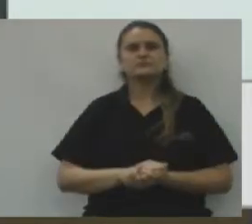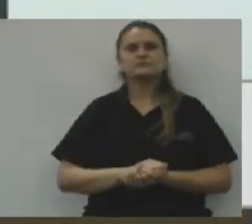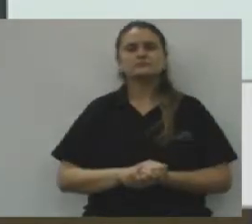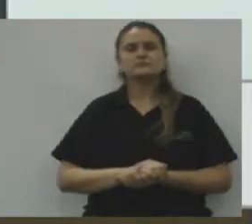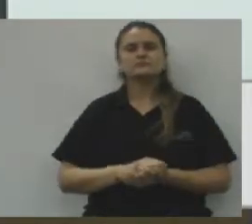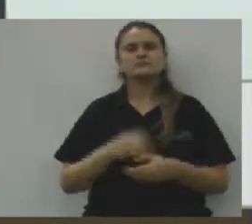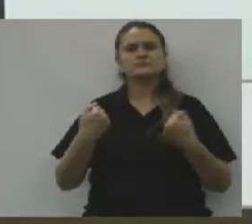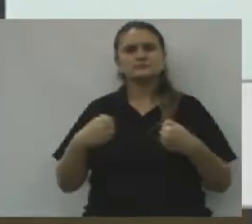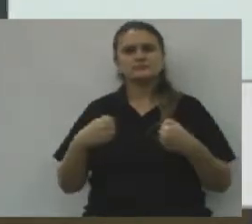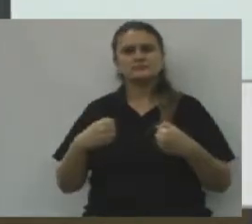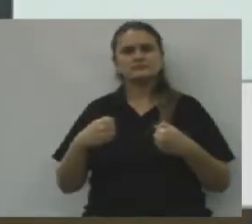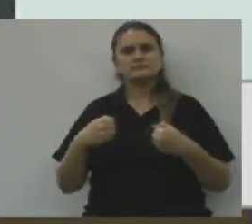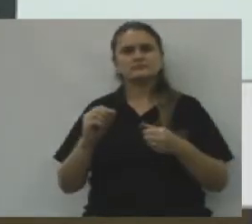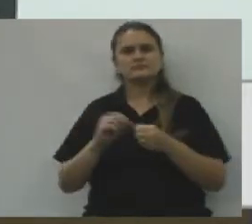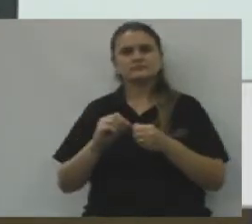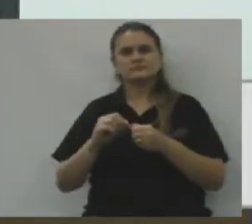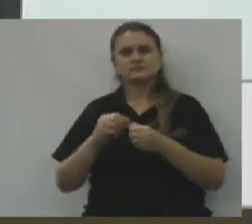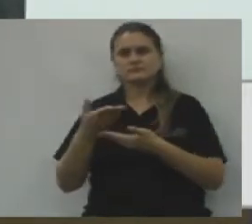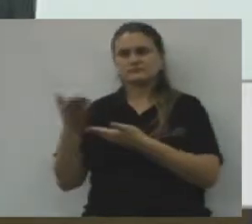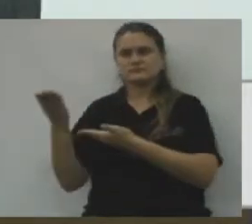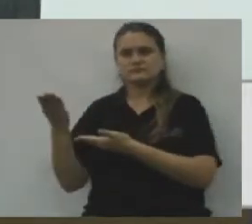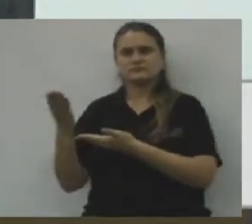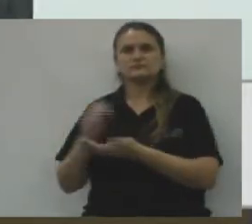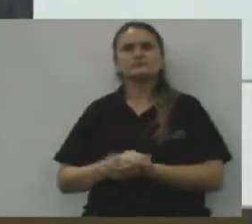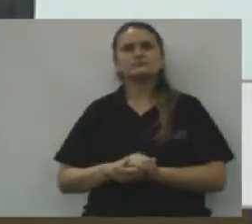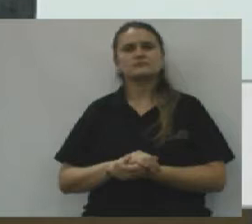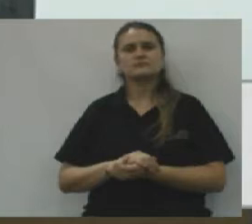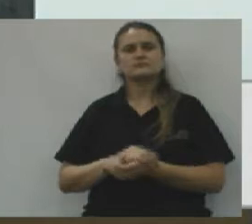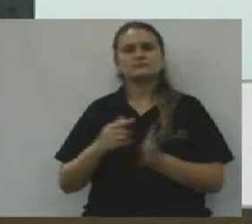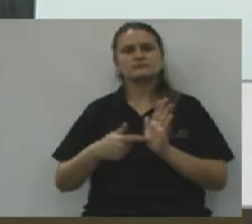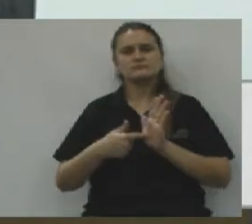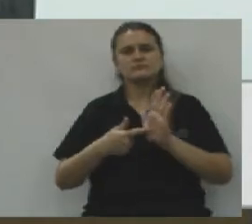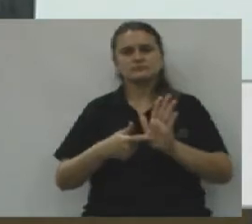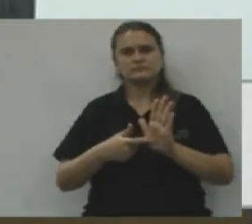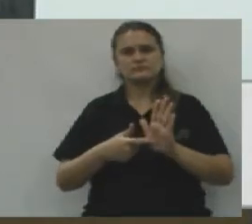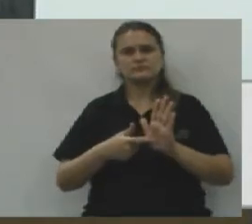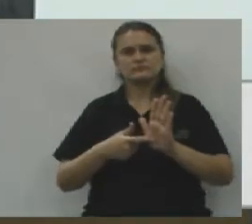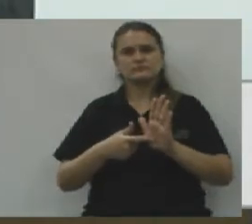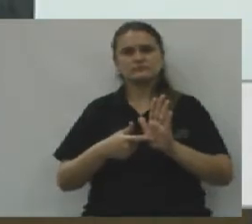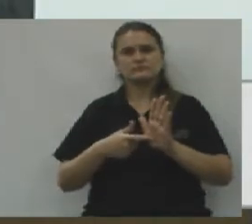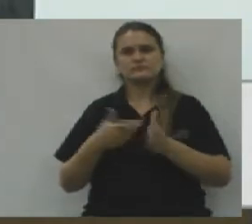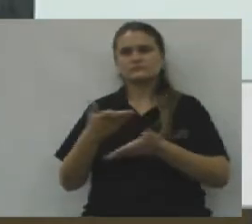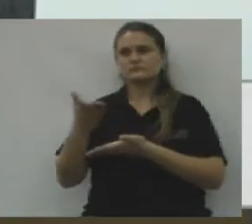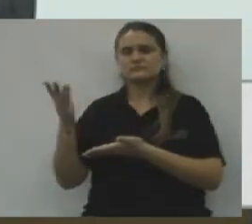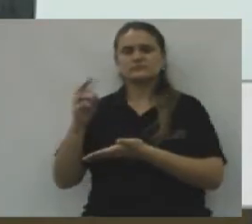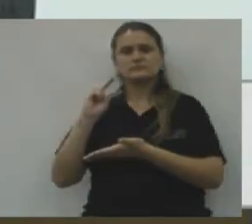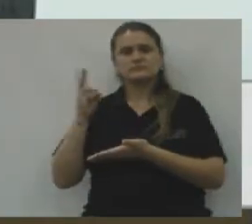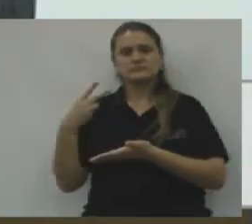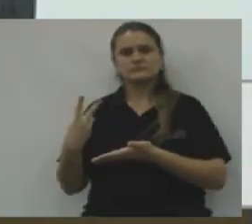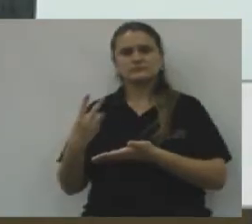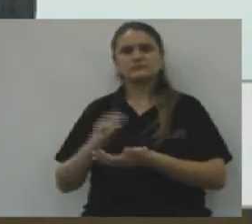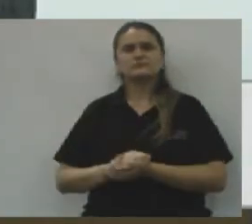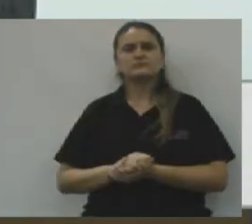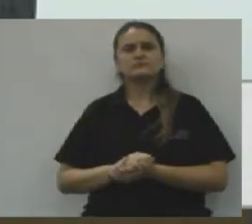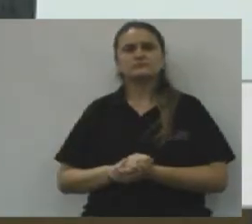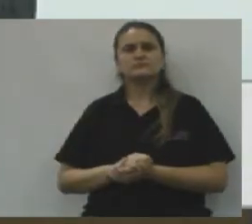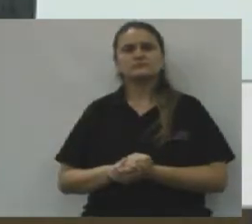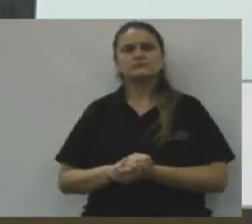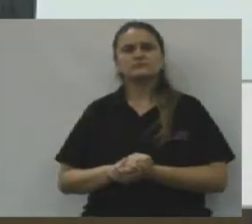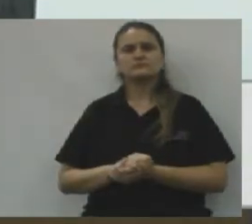que seja colocado por Vossa Excelência a apreciação dos nobres edis,